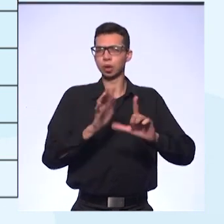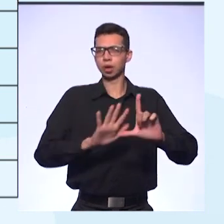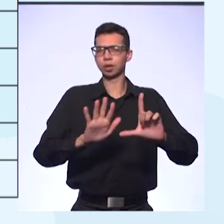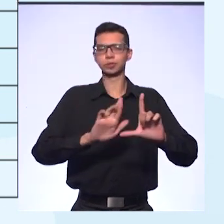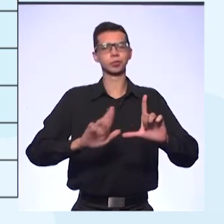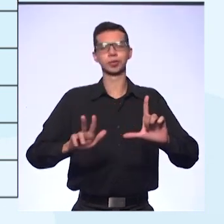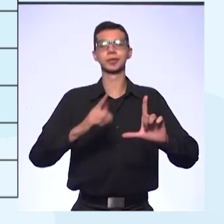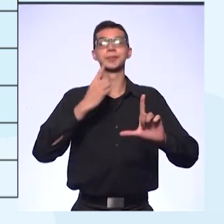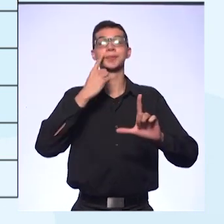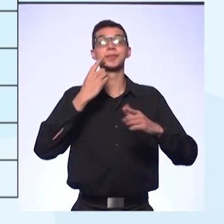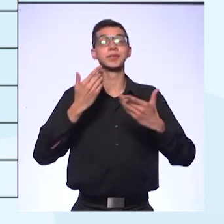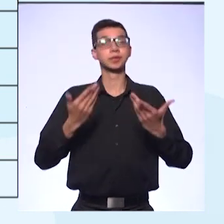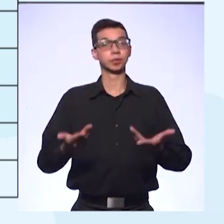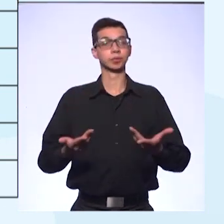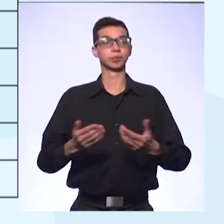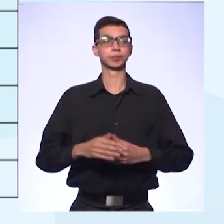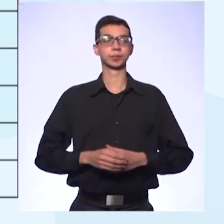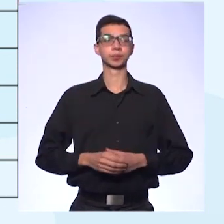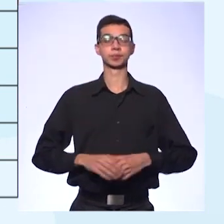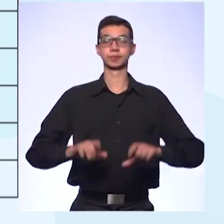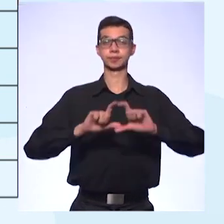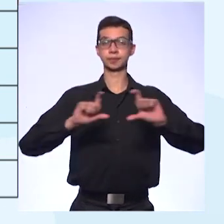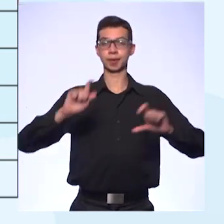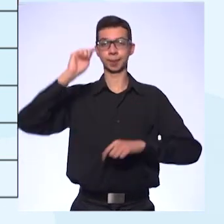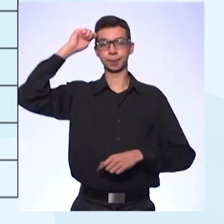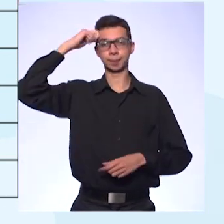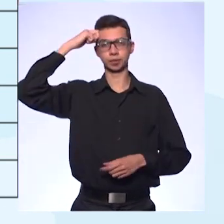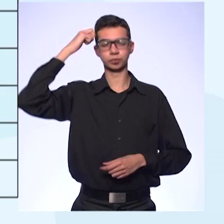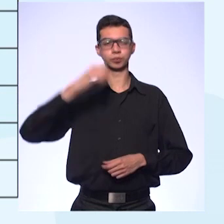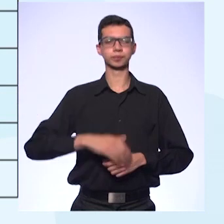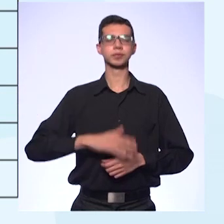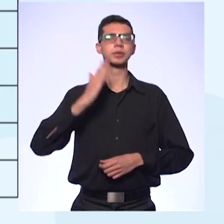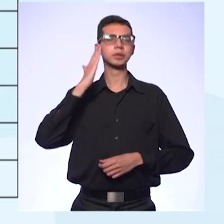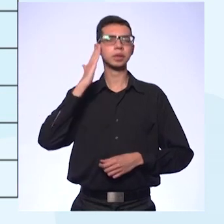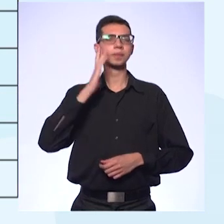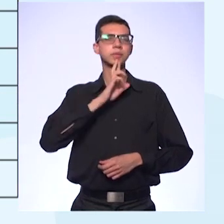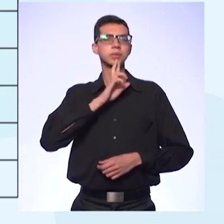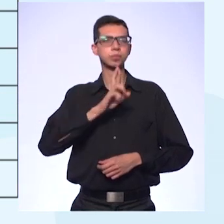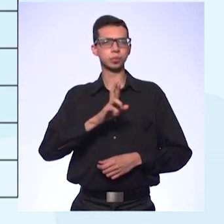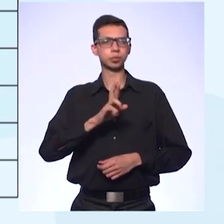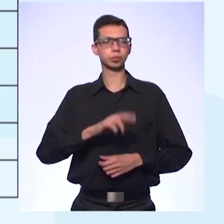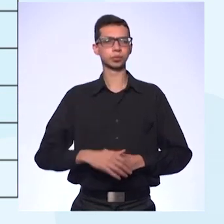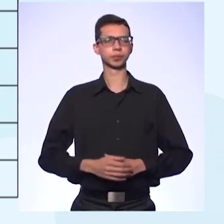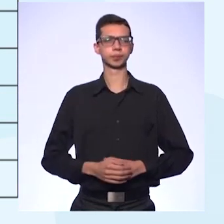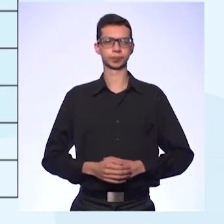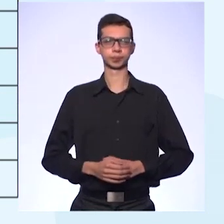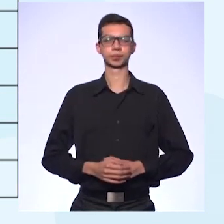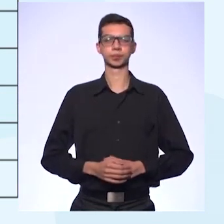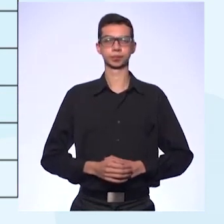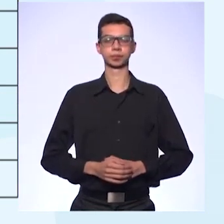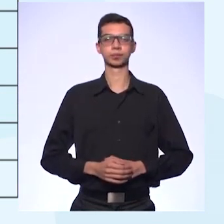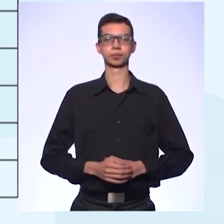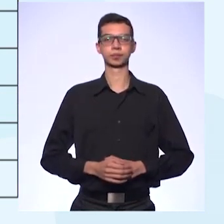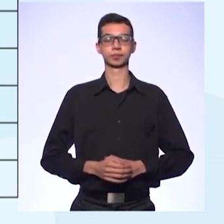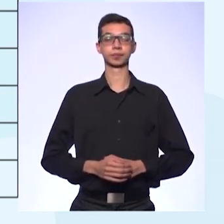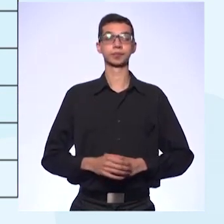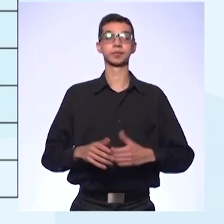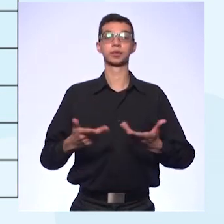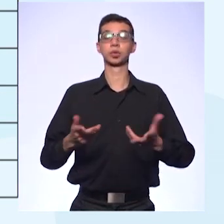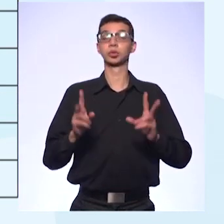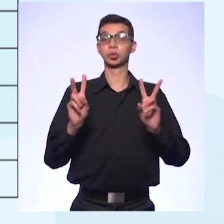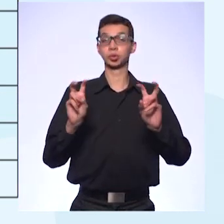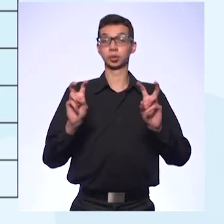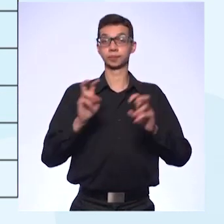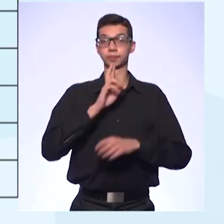nessa resposta, based on this answer, what is the main objective of an experiment? Baseado